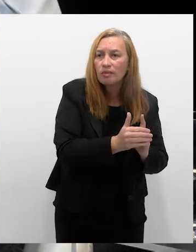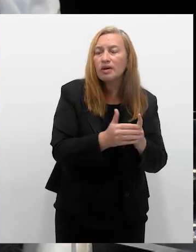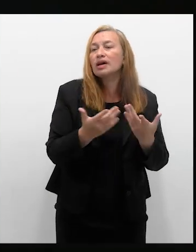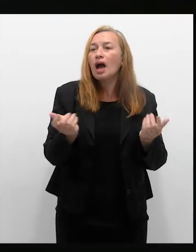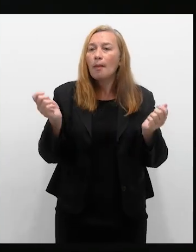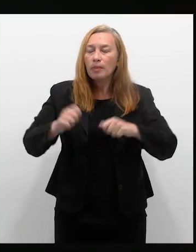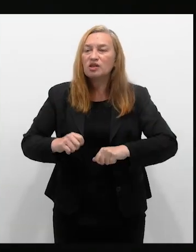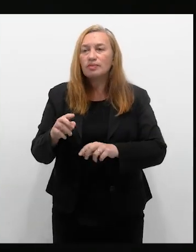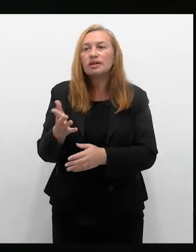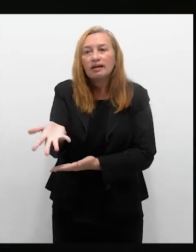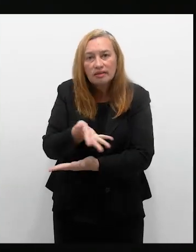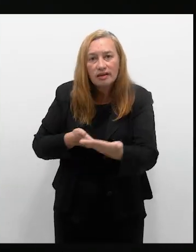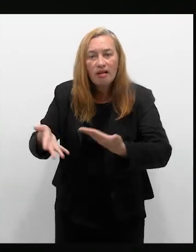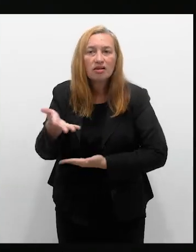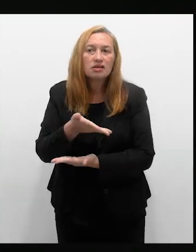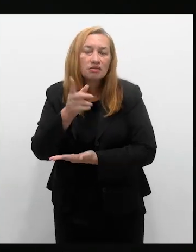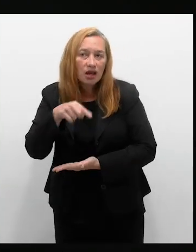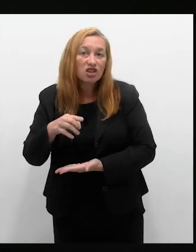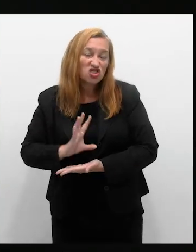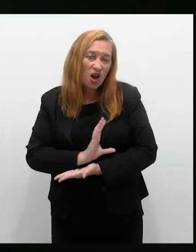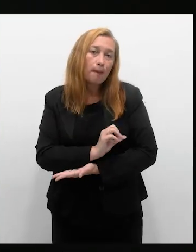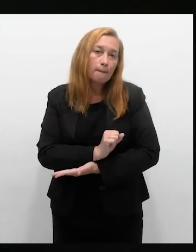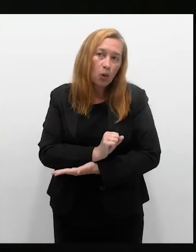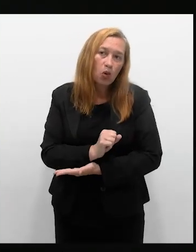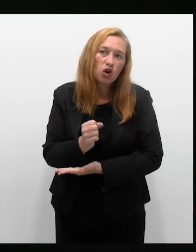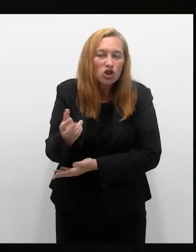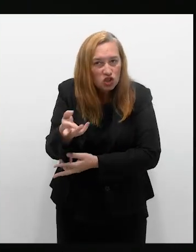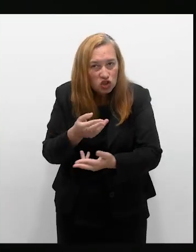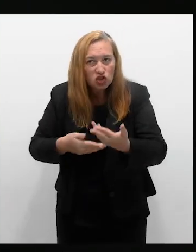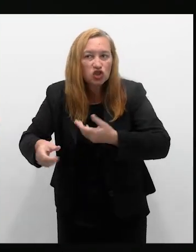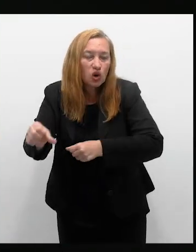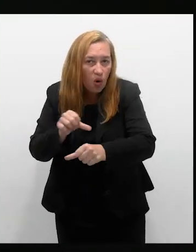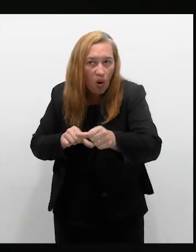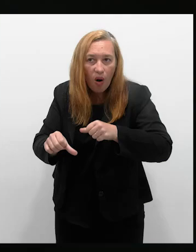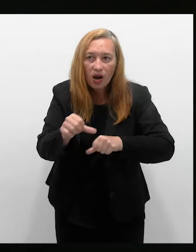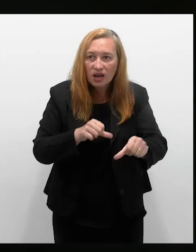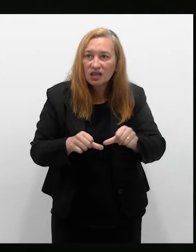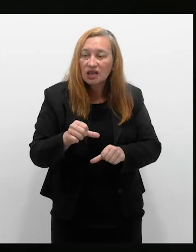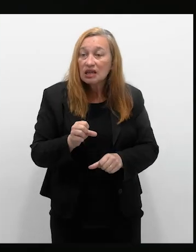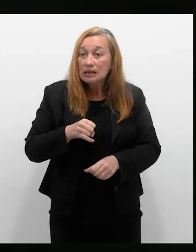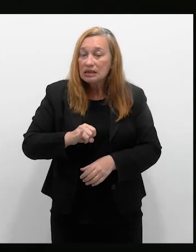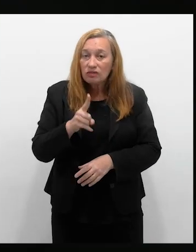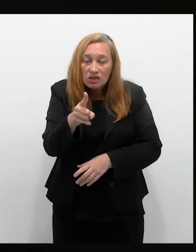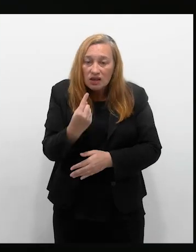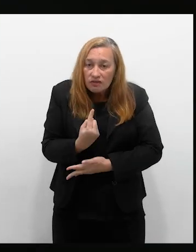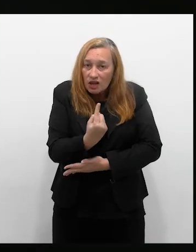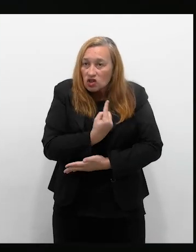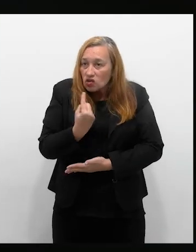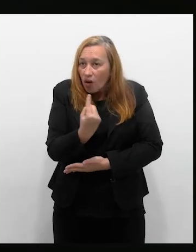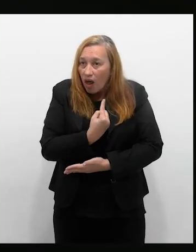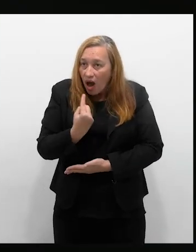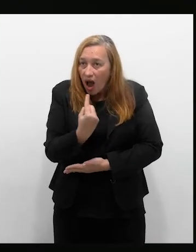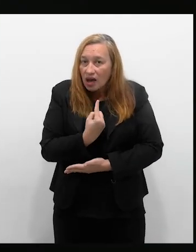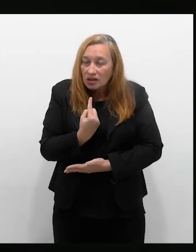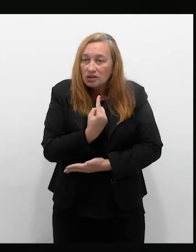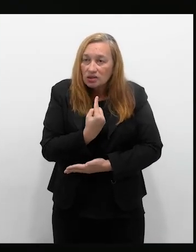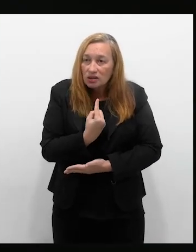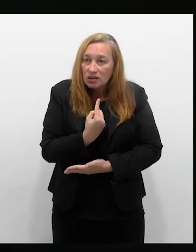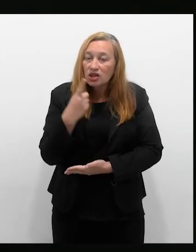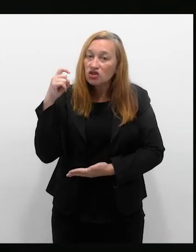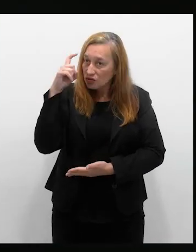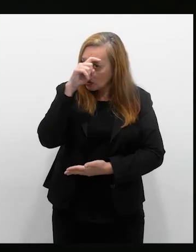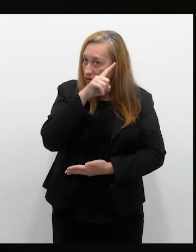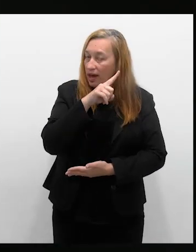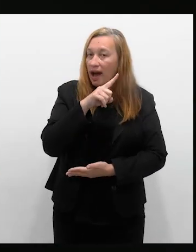sentido. A possibilidade de relacionamento, né? Com de certeza. amor, de troca. Assim, se você começa a ficar estigmatizado, você cria uma